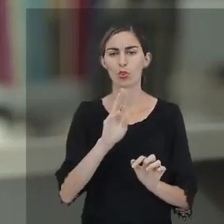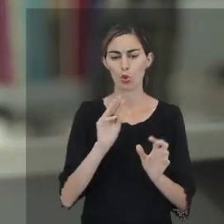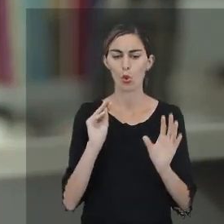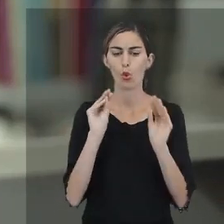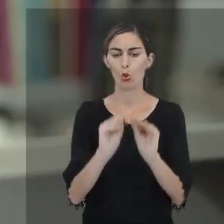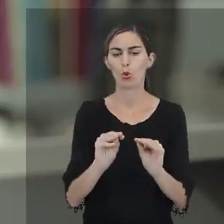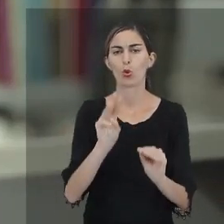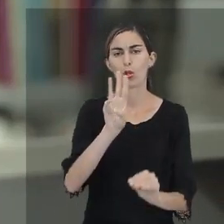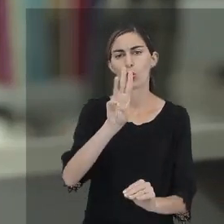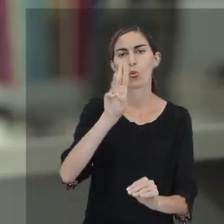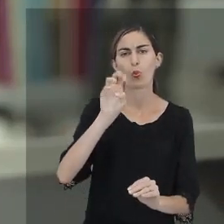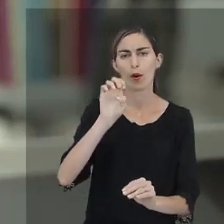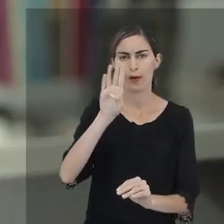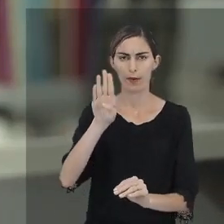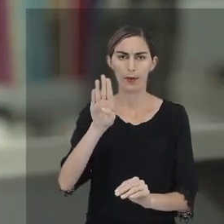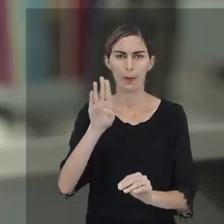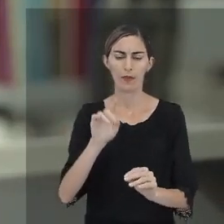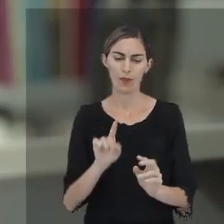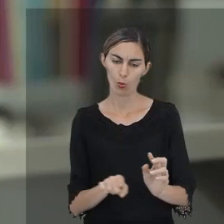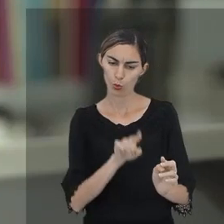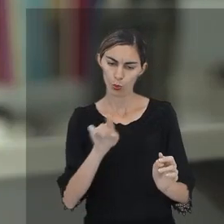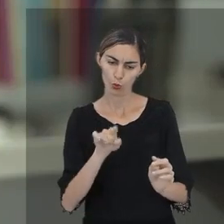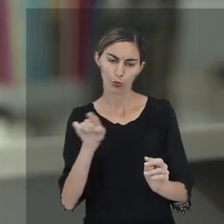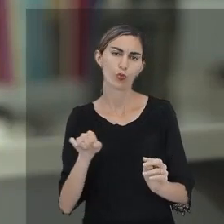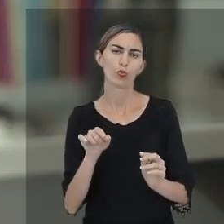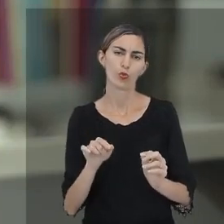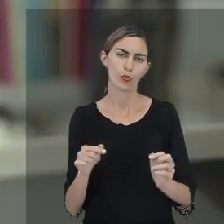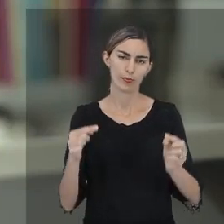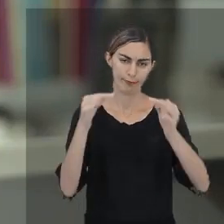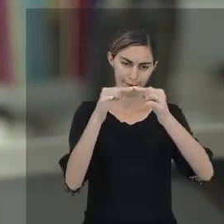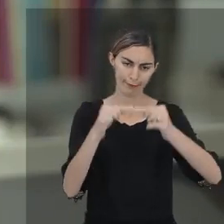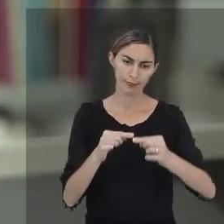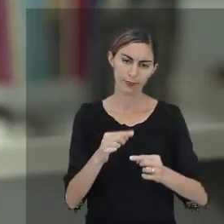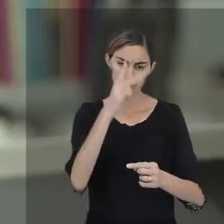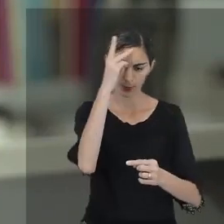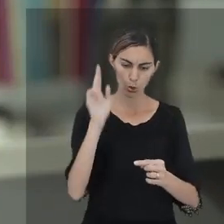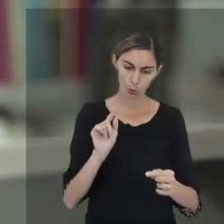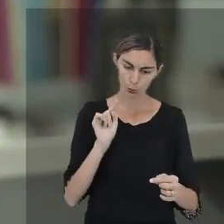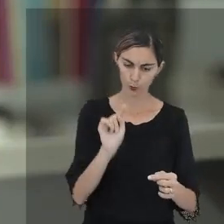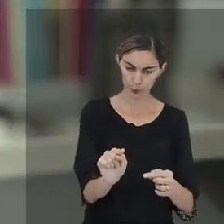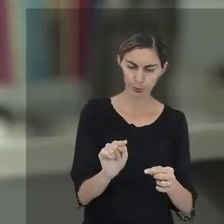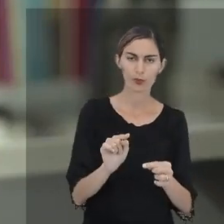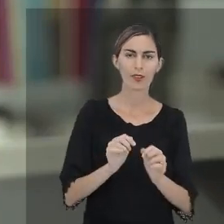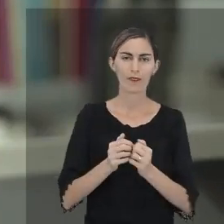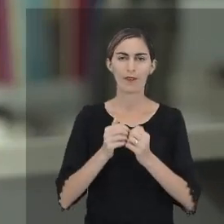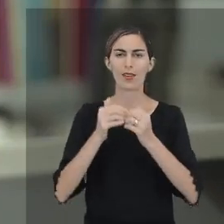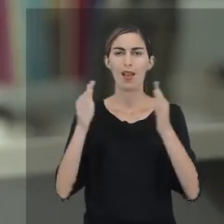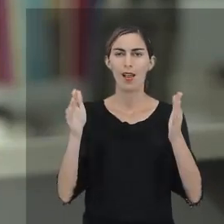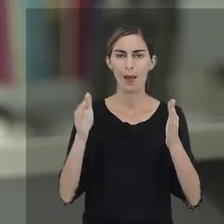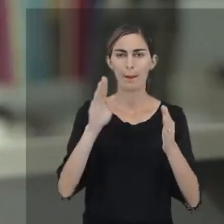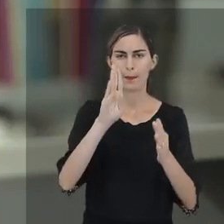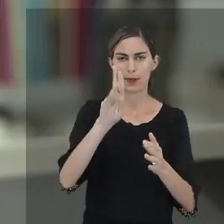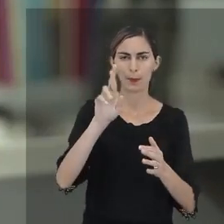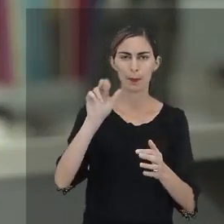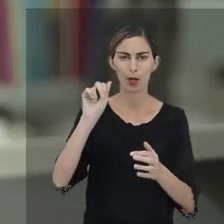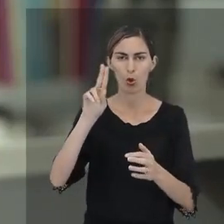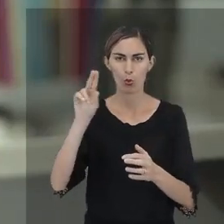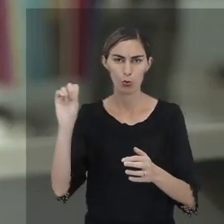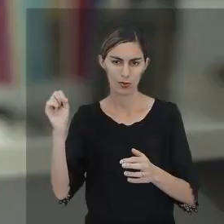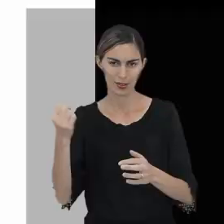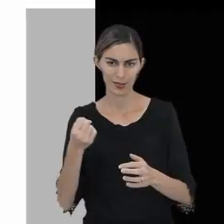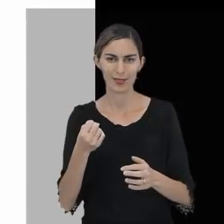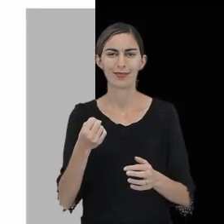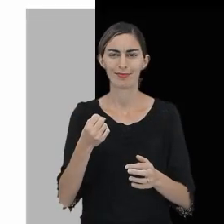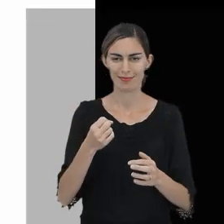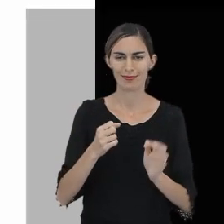web então vai aparecer um link quando você rodar sua aplicação e se o usuário clicar neste link ele vai abrir um browser é com endereço especificado